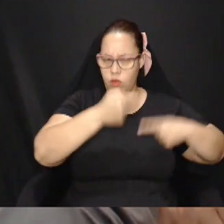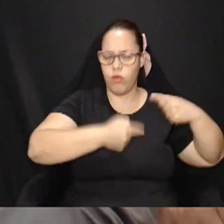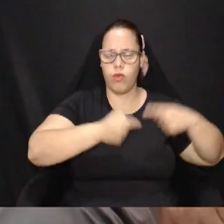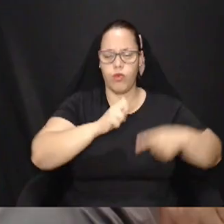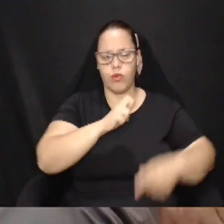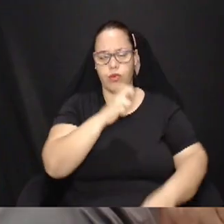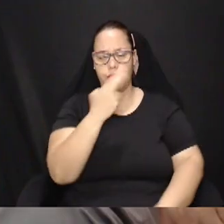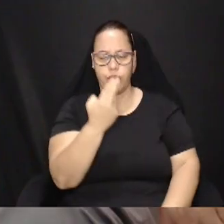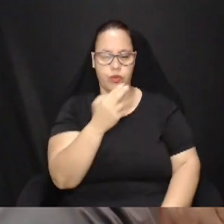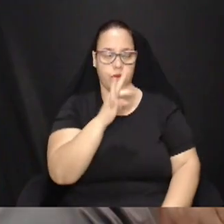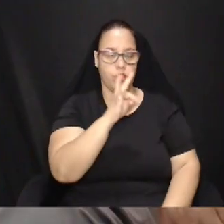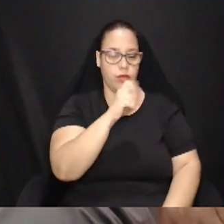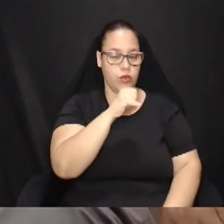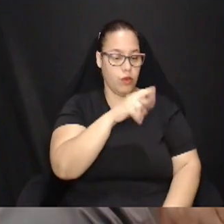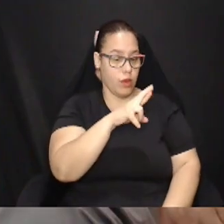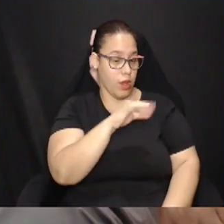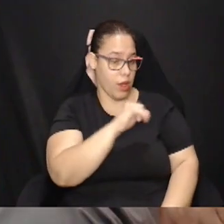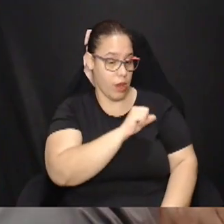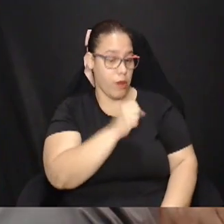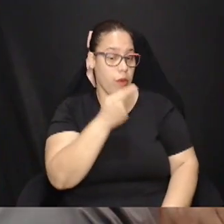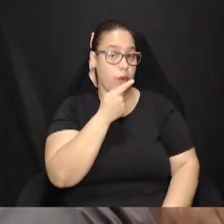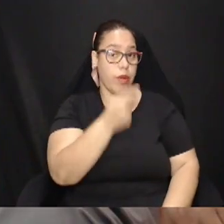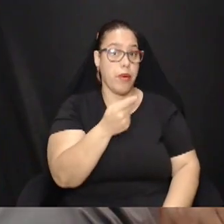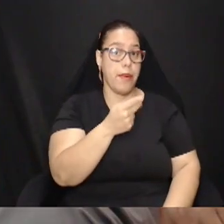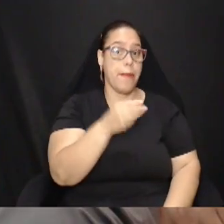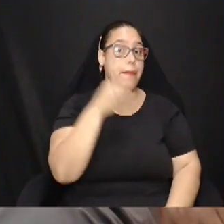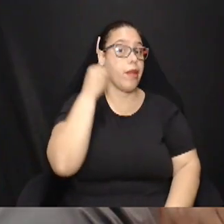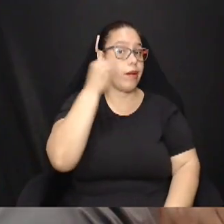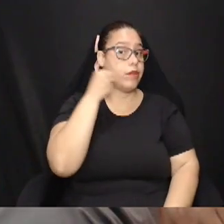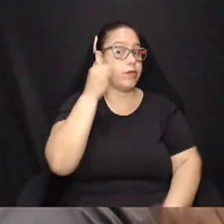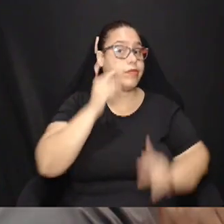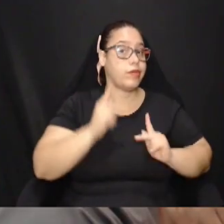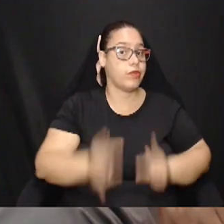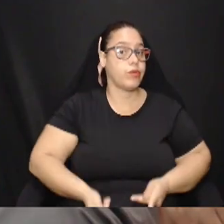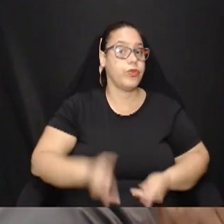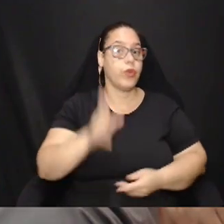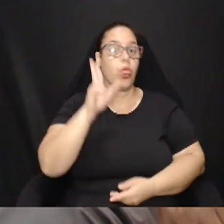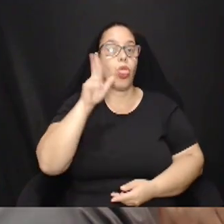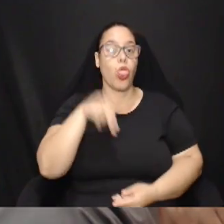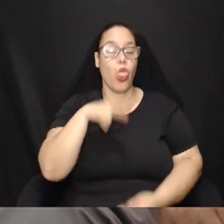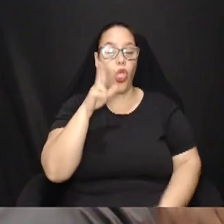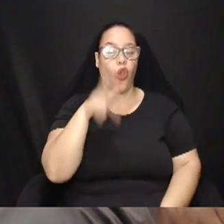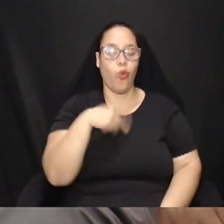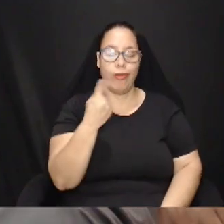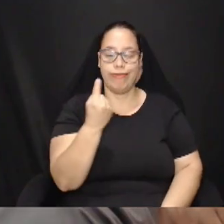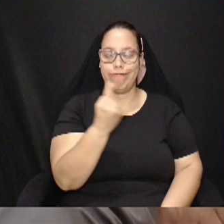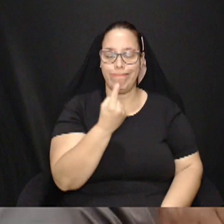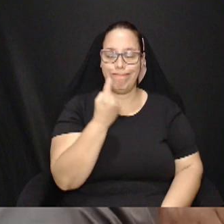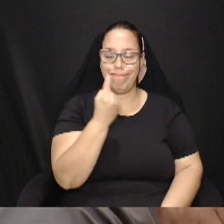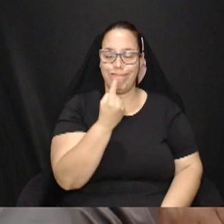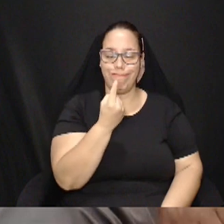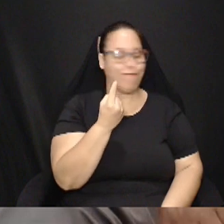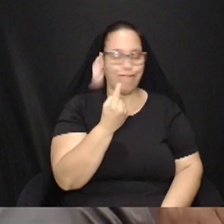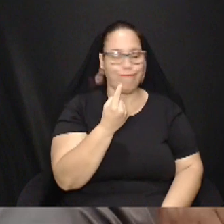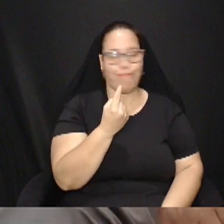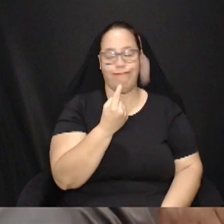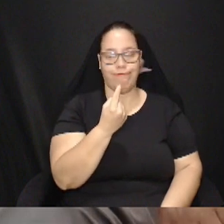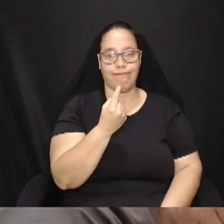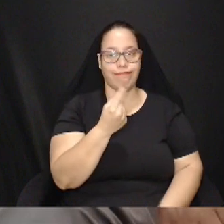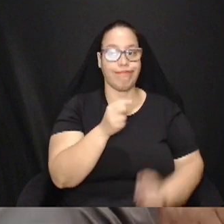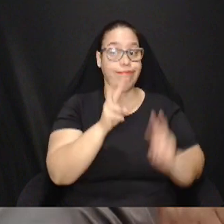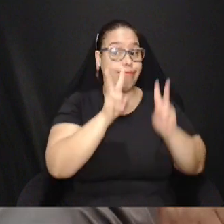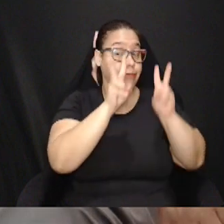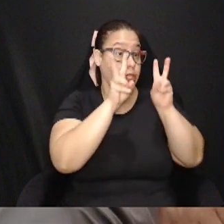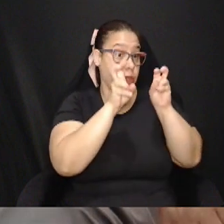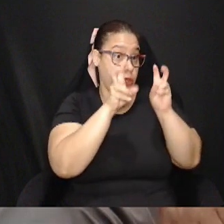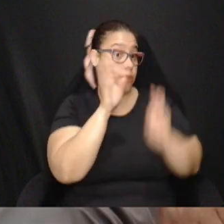também pontuou, porque essas experiências humanas, elas nunca vão ser individuais. Né? E é um tema muito legal da gente estar aqui